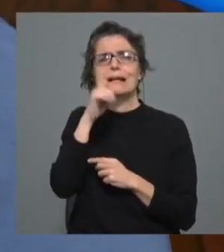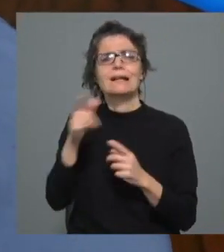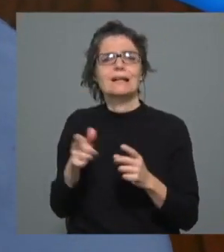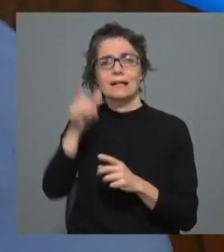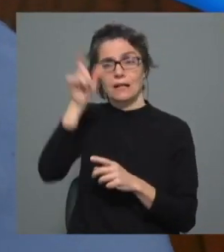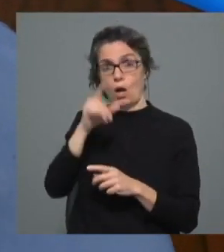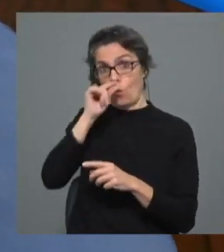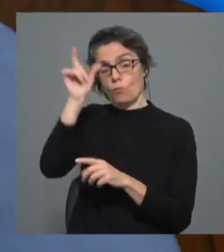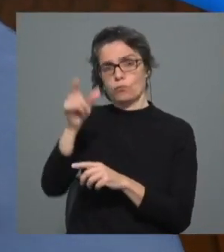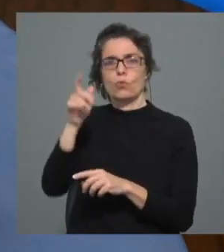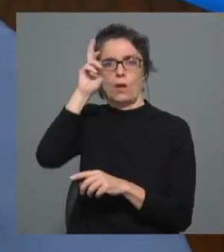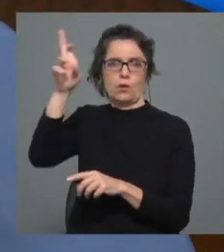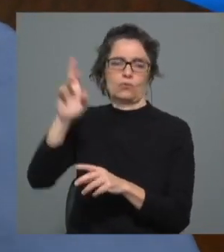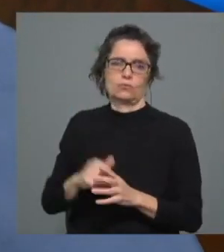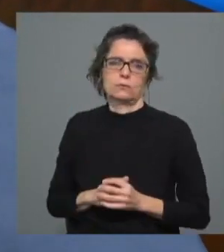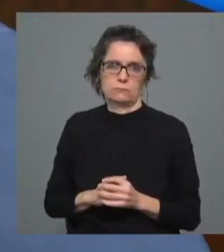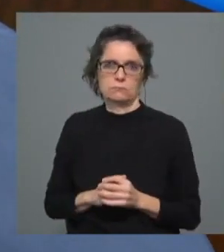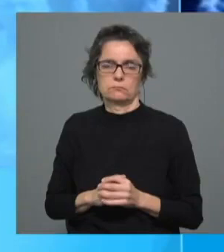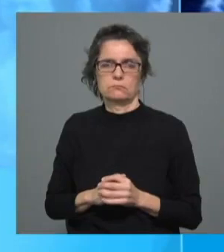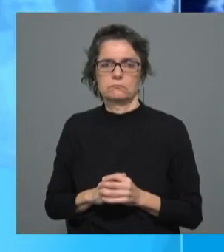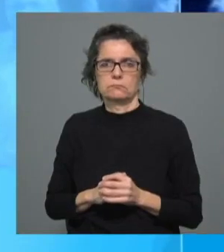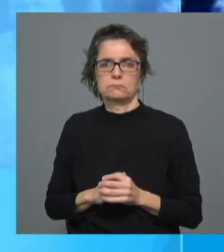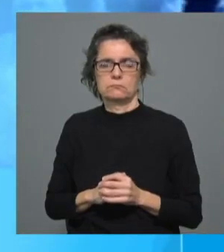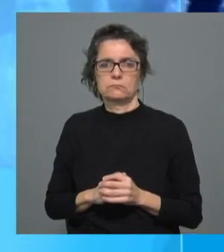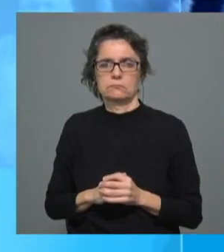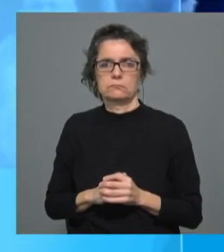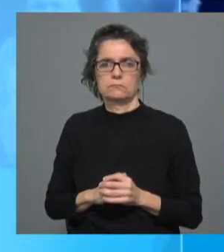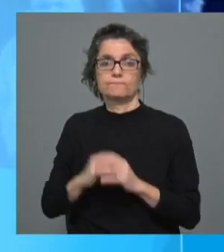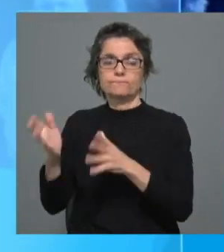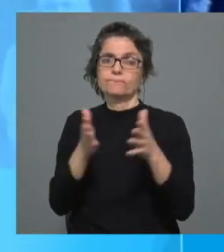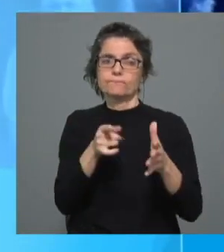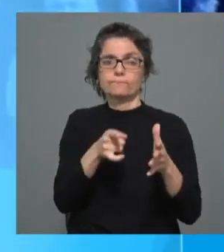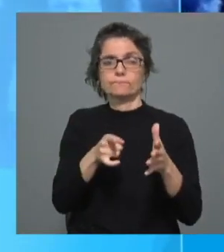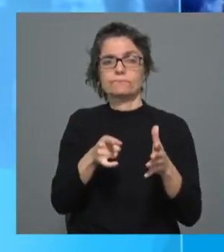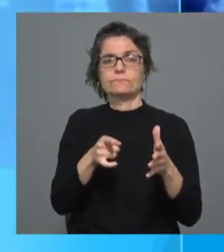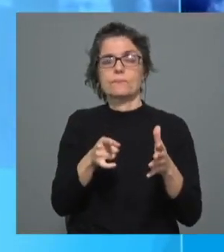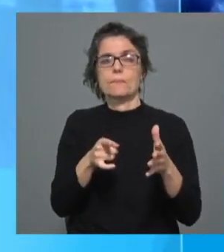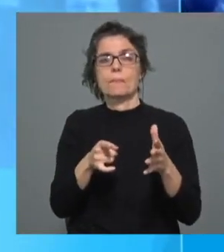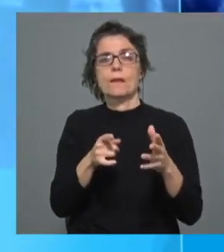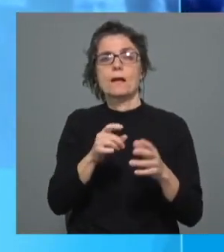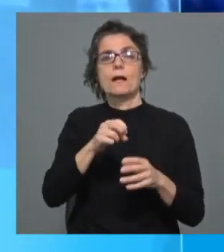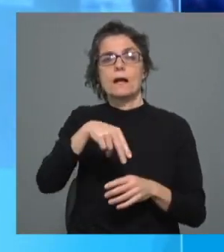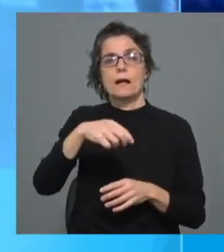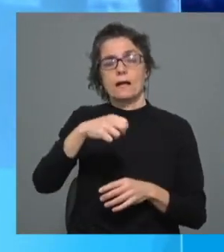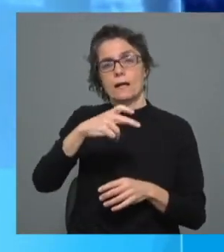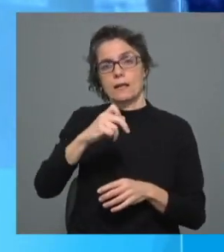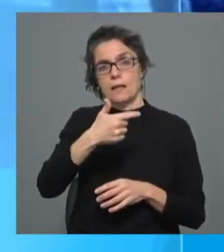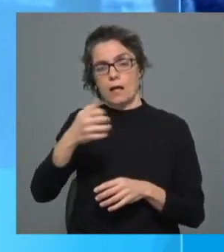Putin. Por outro lado, o Ocidente, nomeadamente a NATO,